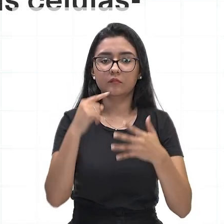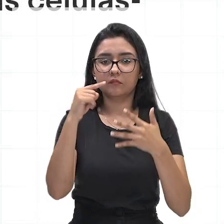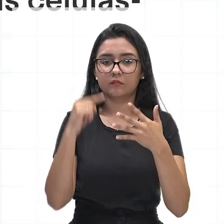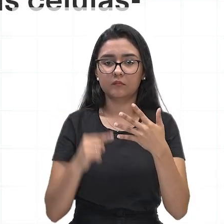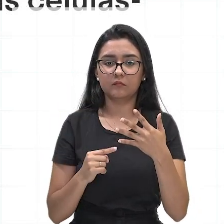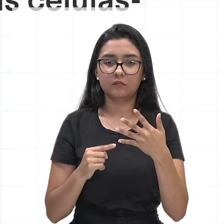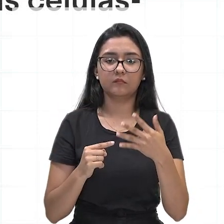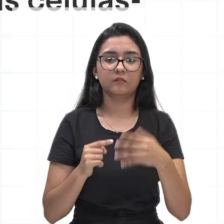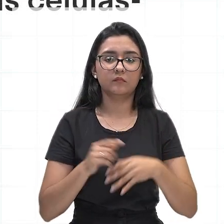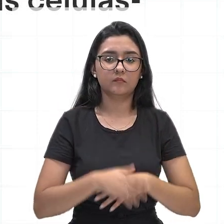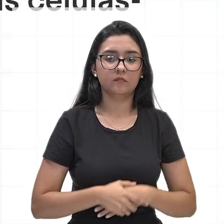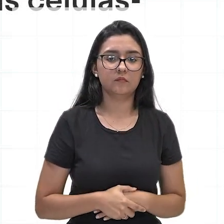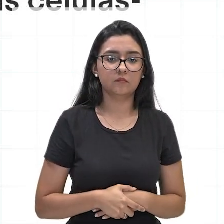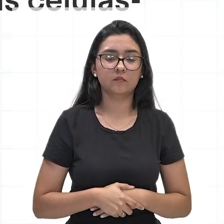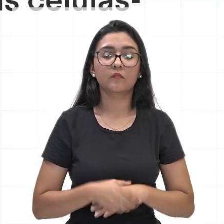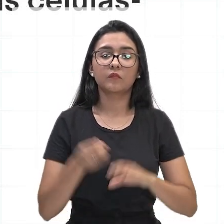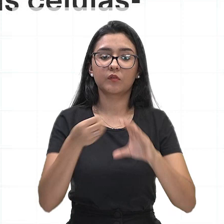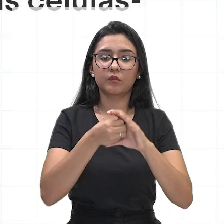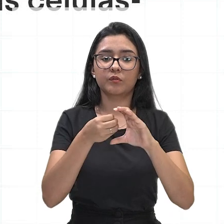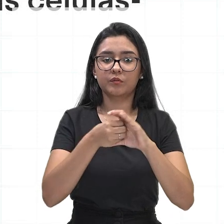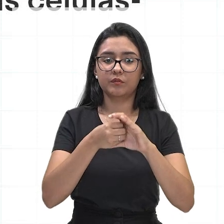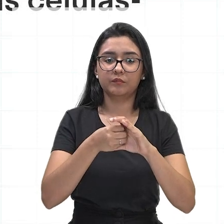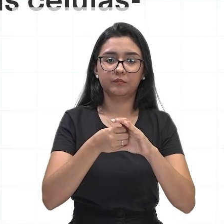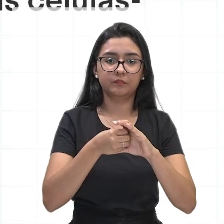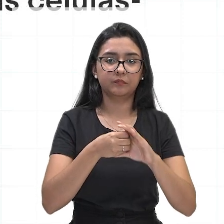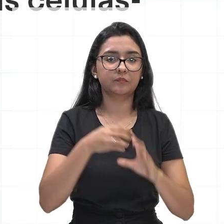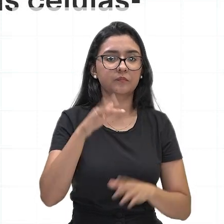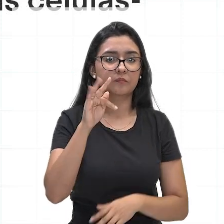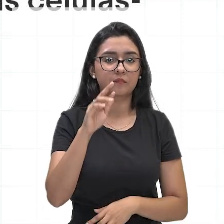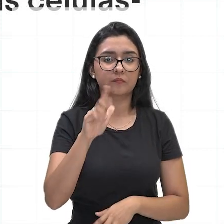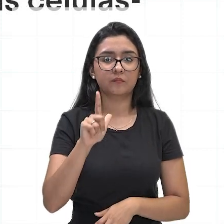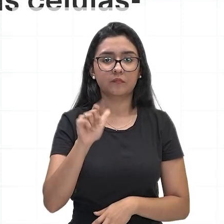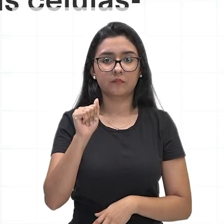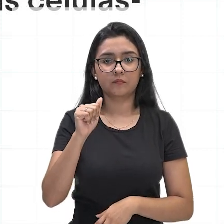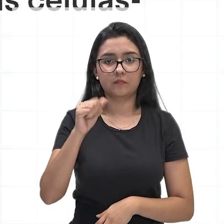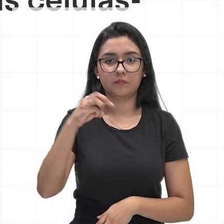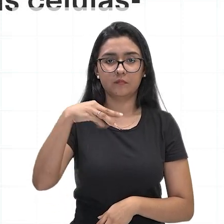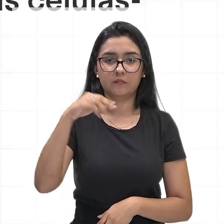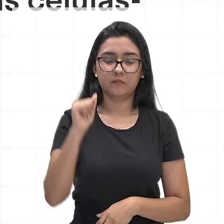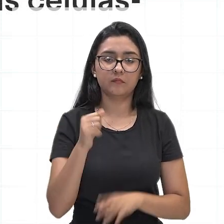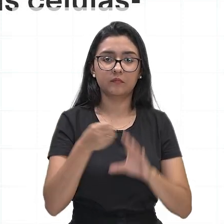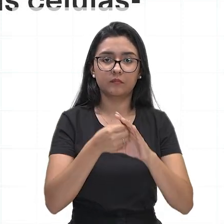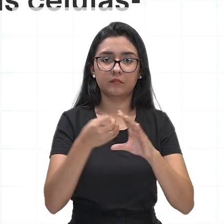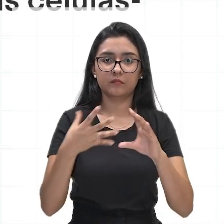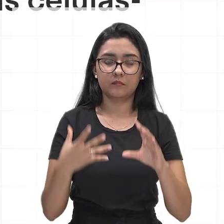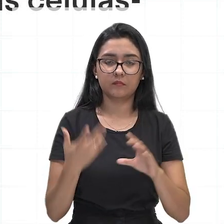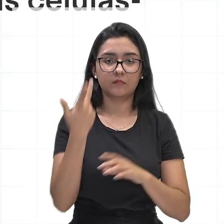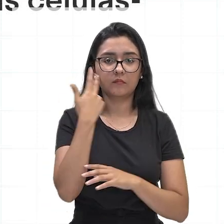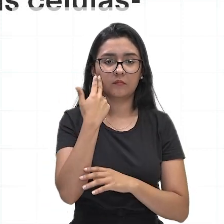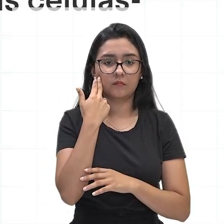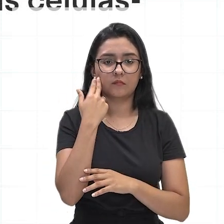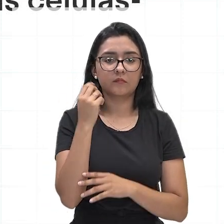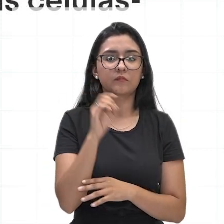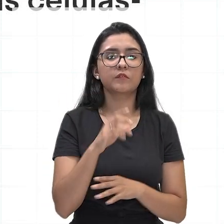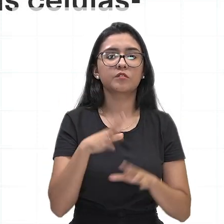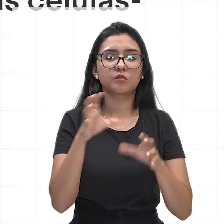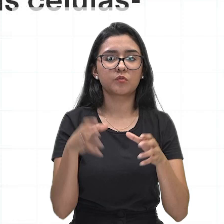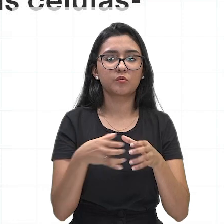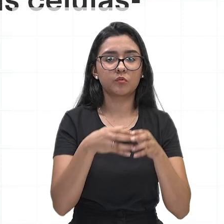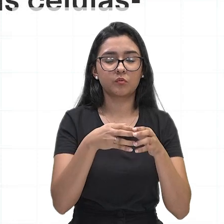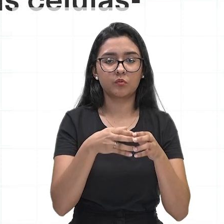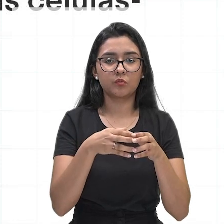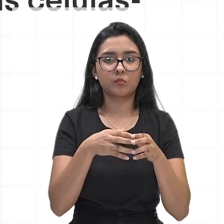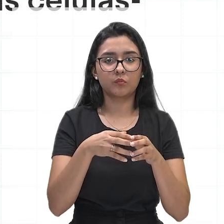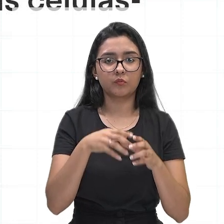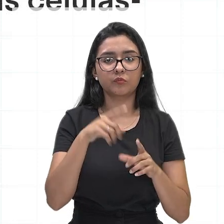nervosos e a sua excreção se dá através das células flama. Então, são características comuns a todos esses animais